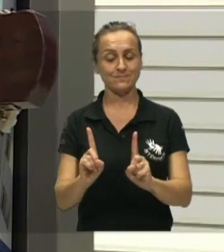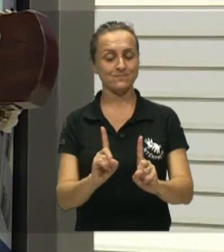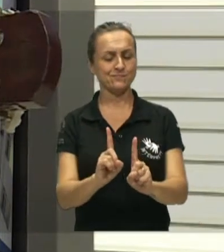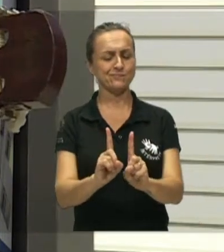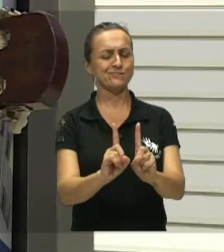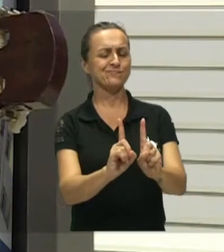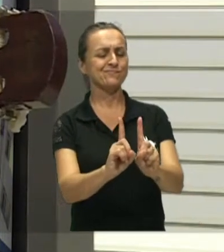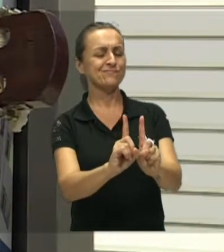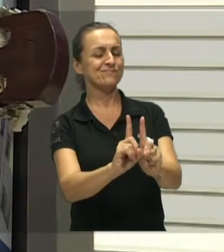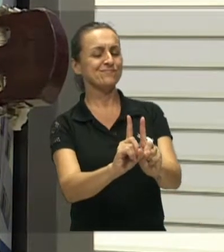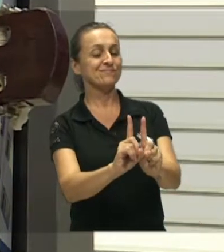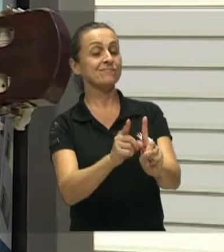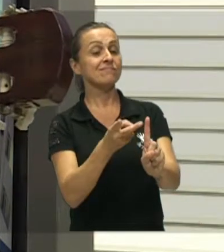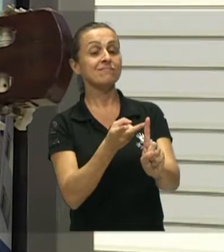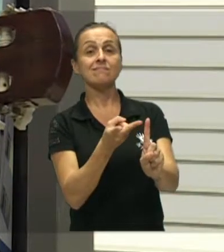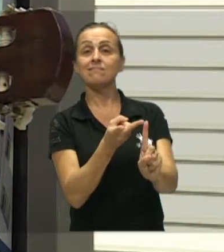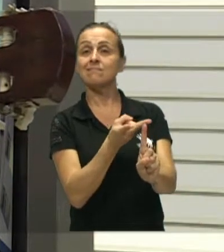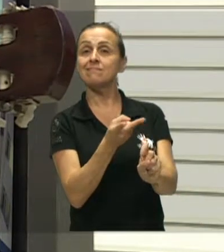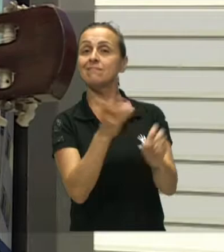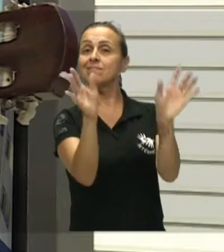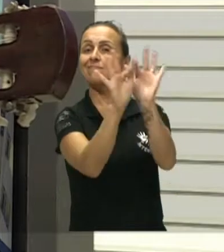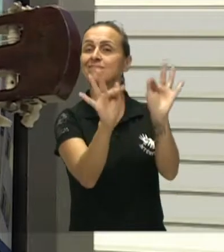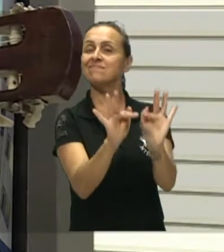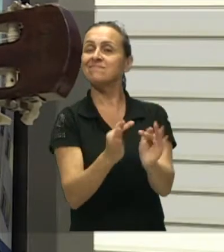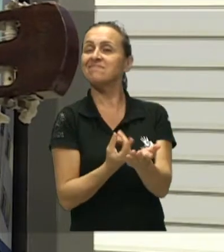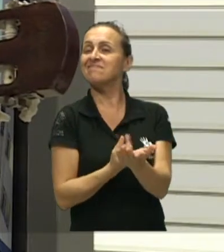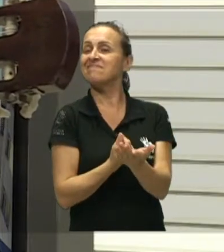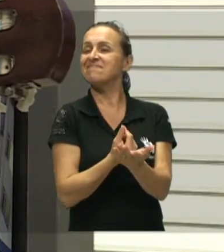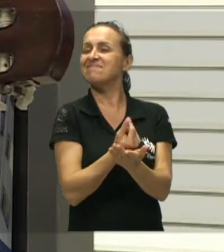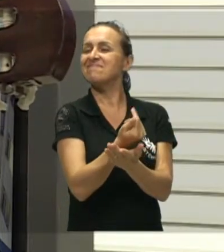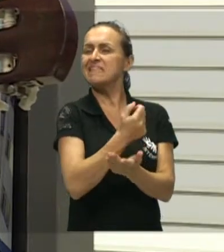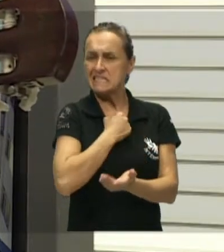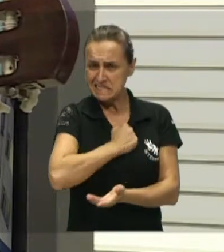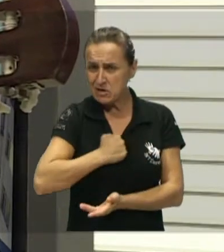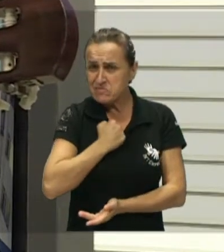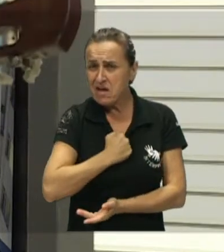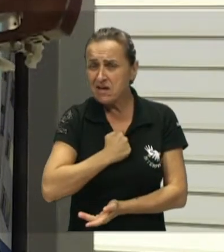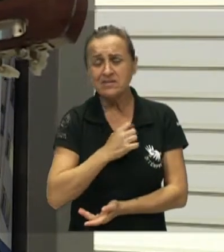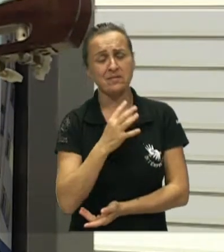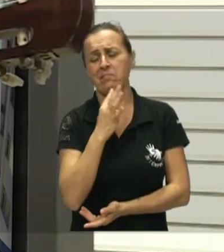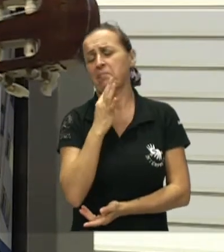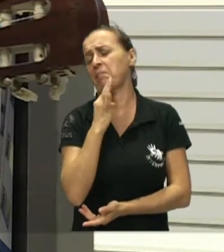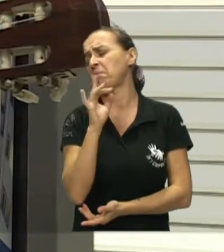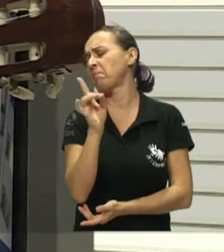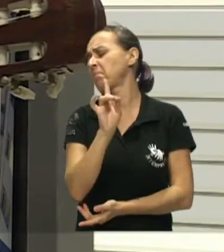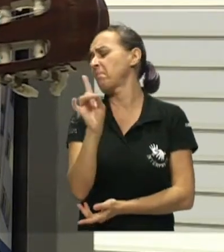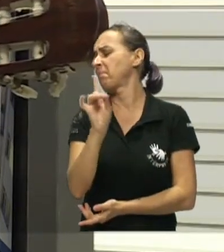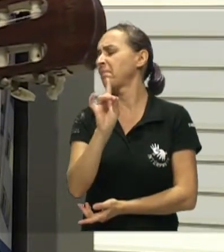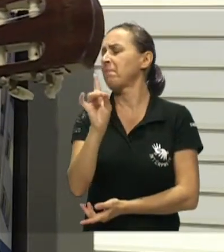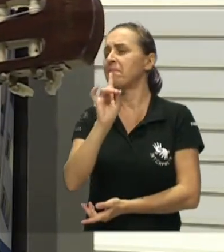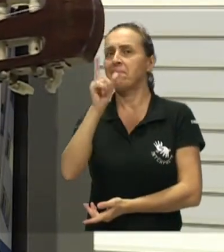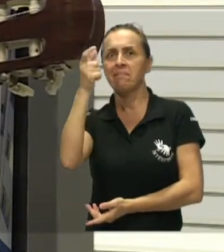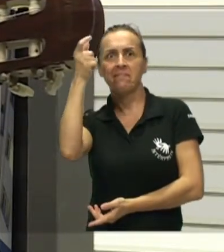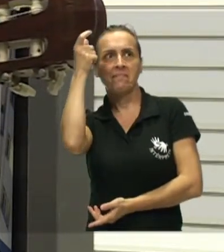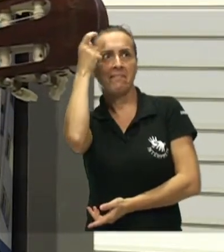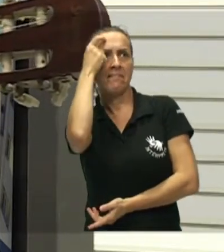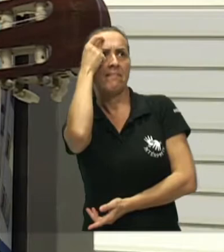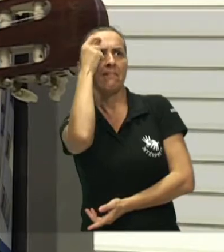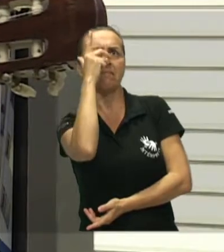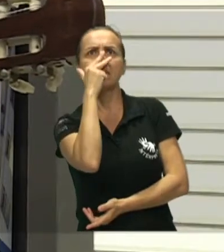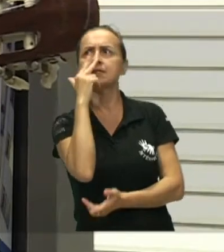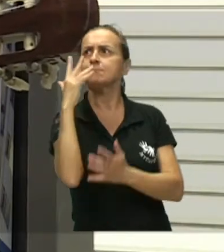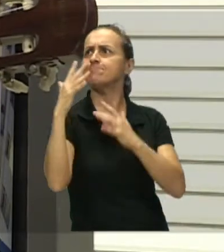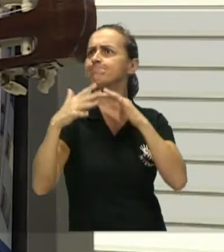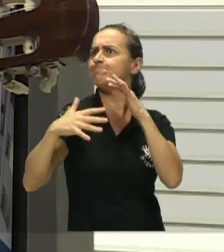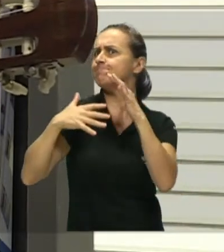não souberam nunca o que é saudade. Maldade da memória acertou na mosca